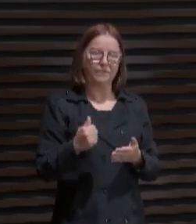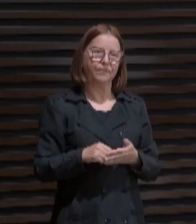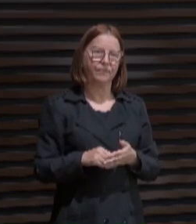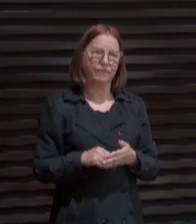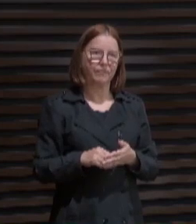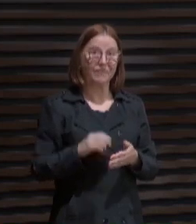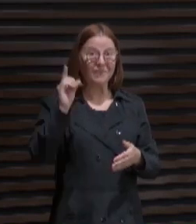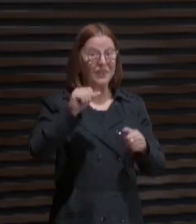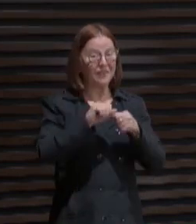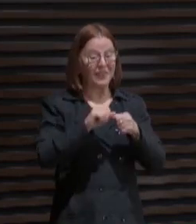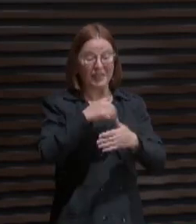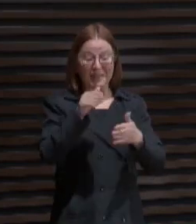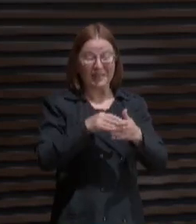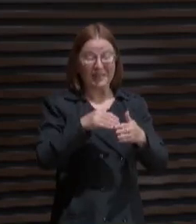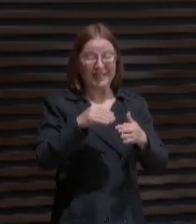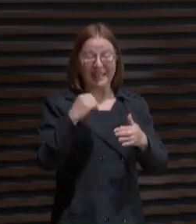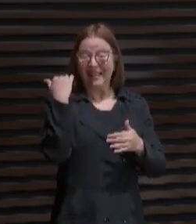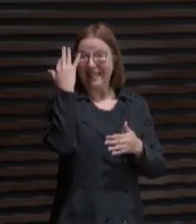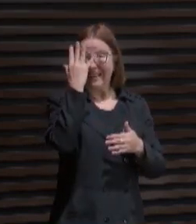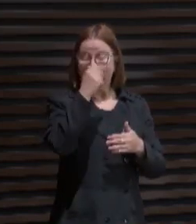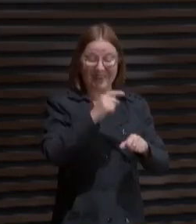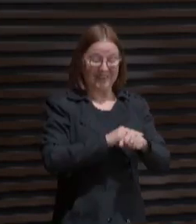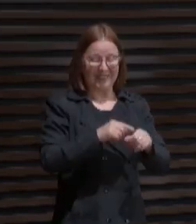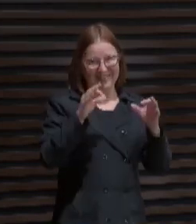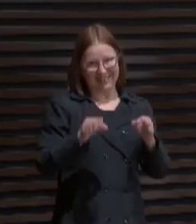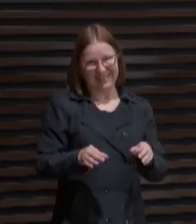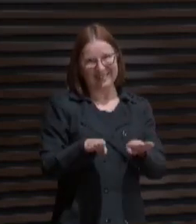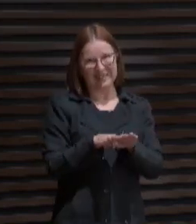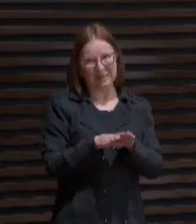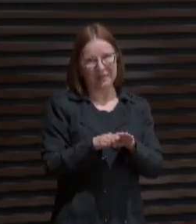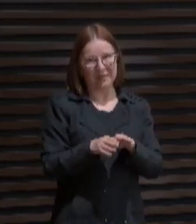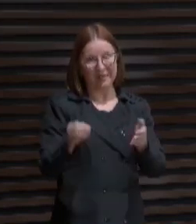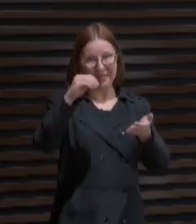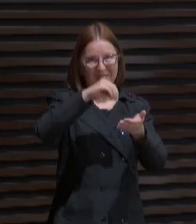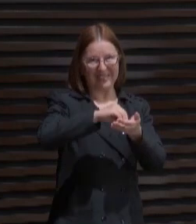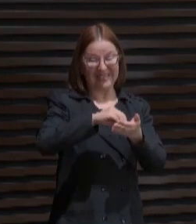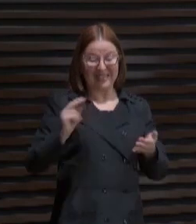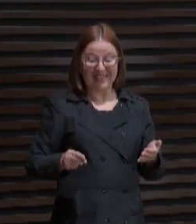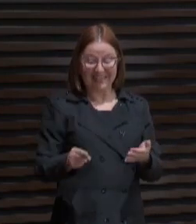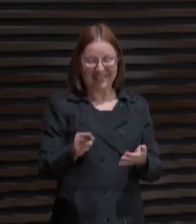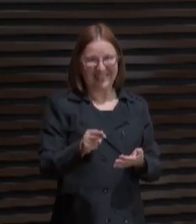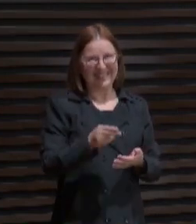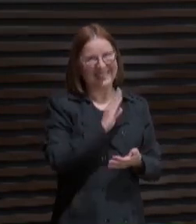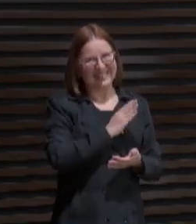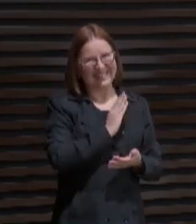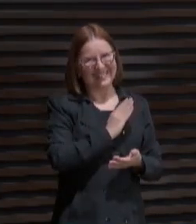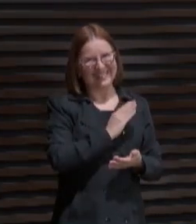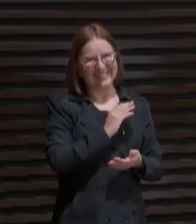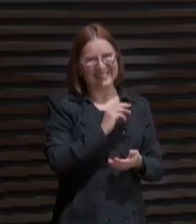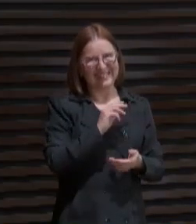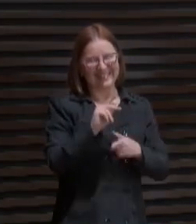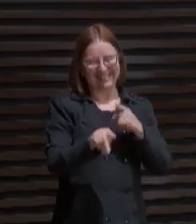Deus fez tudo formoso no seu devido tempo. Também pôs a eternidade no coração do